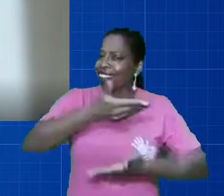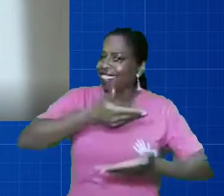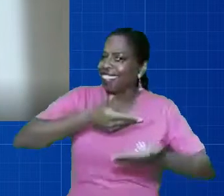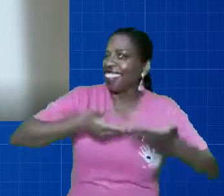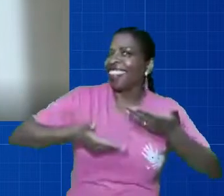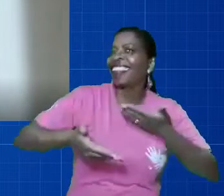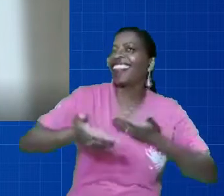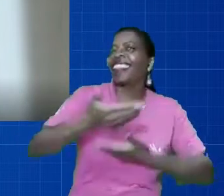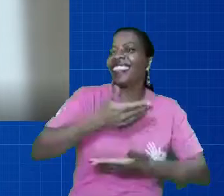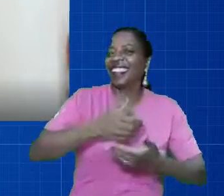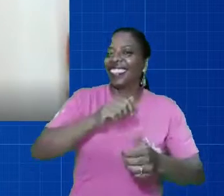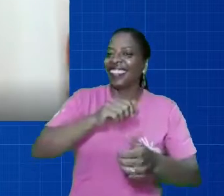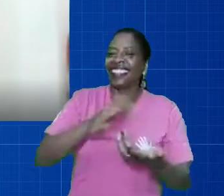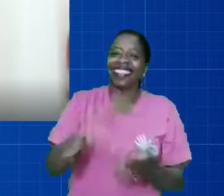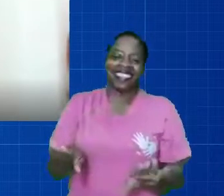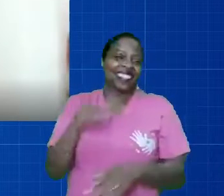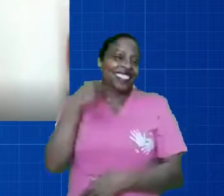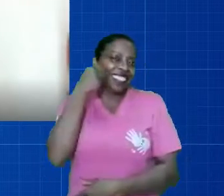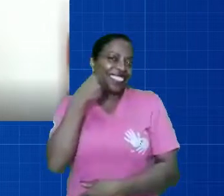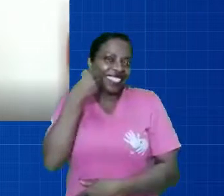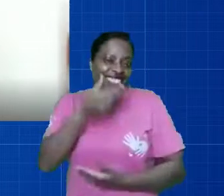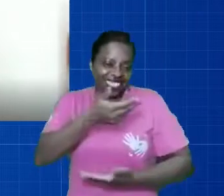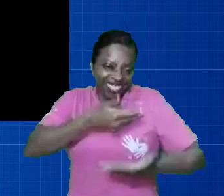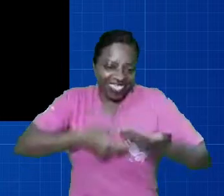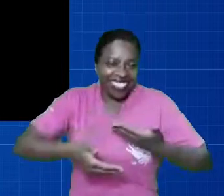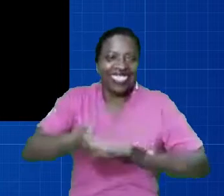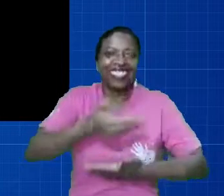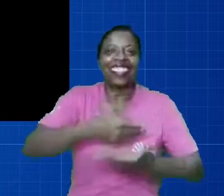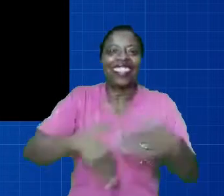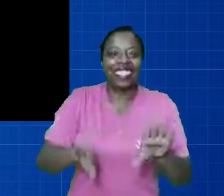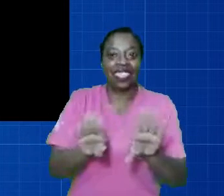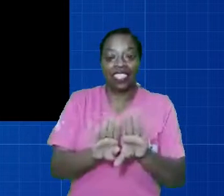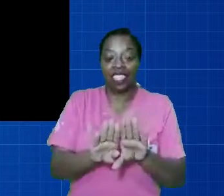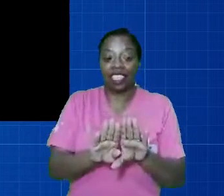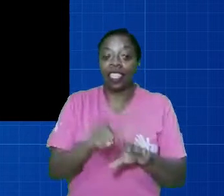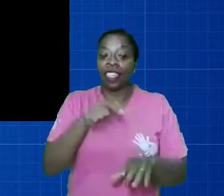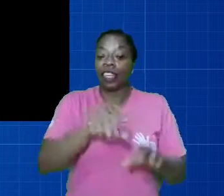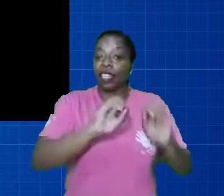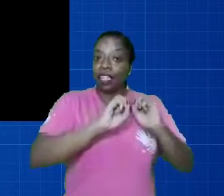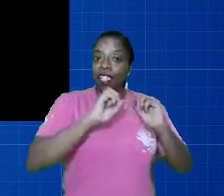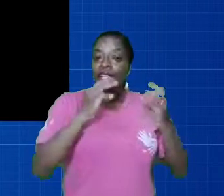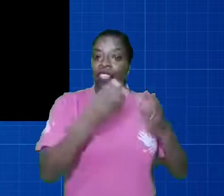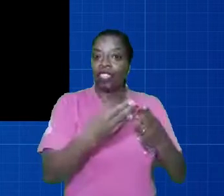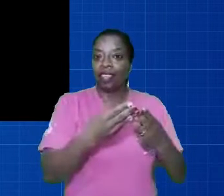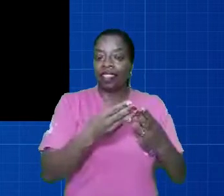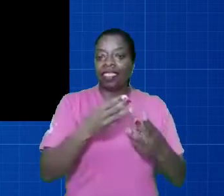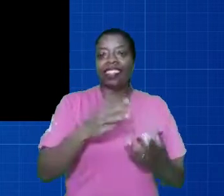delícia! Experiências, né? Dentro da oficina.